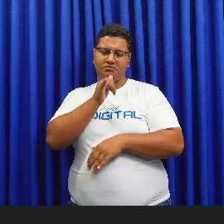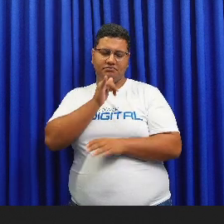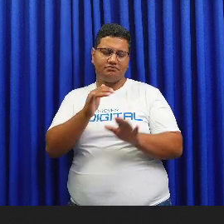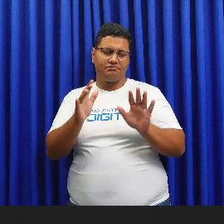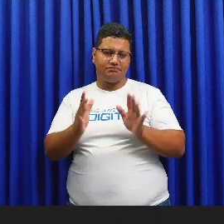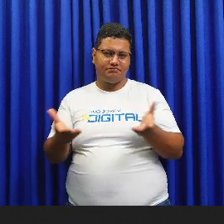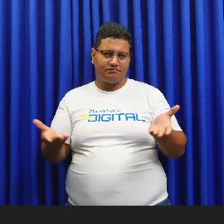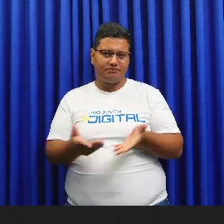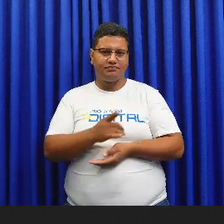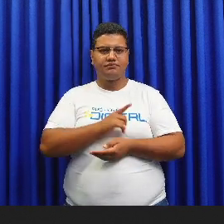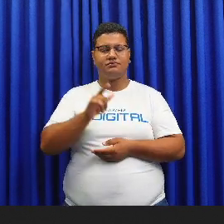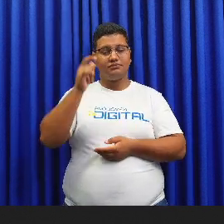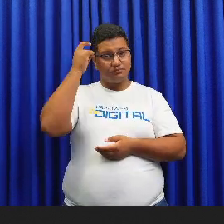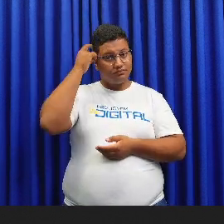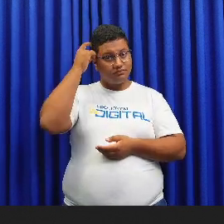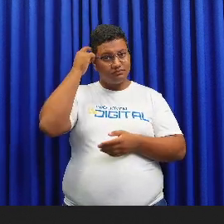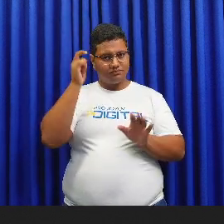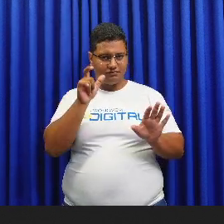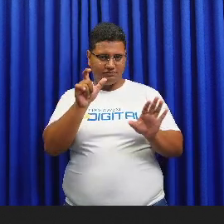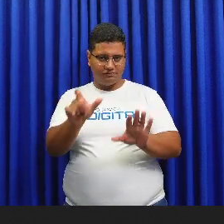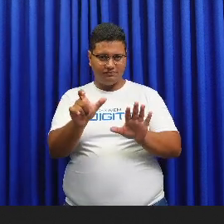vai adicionar um cartão.